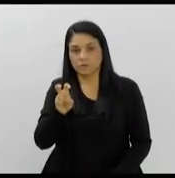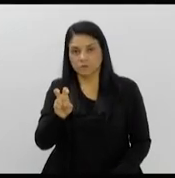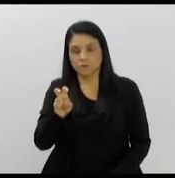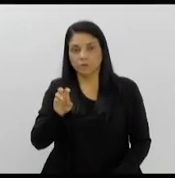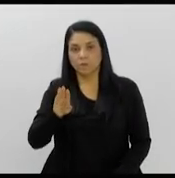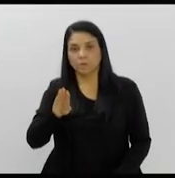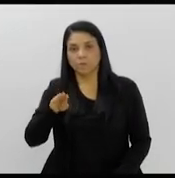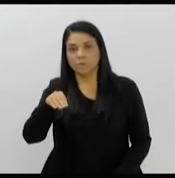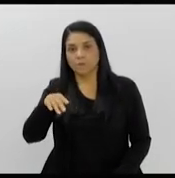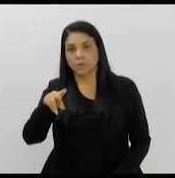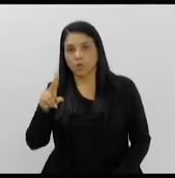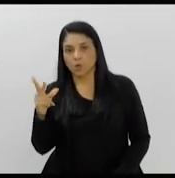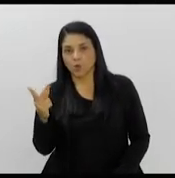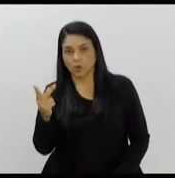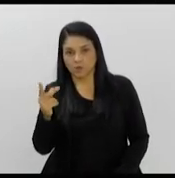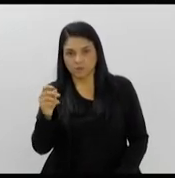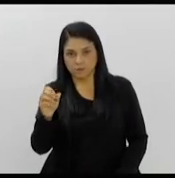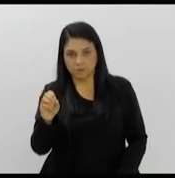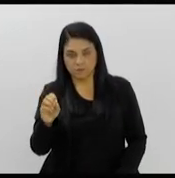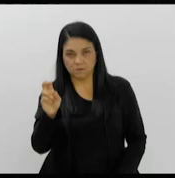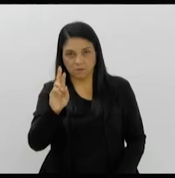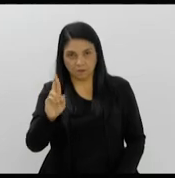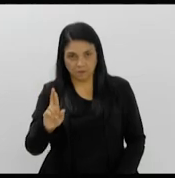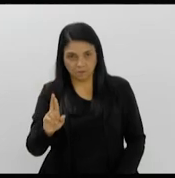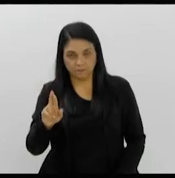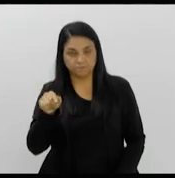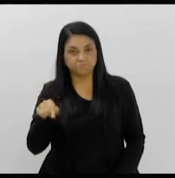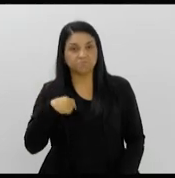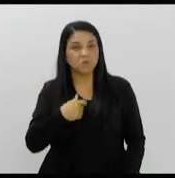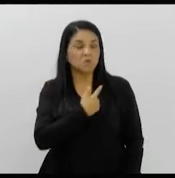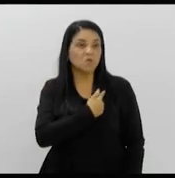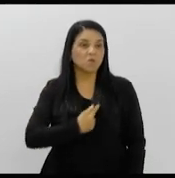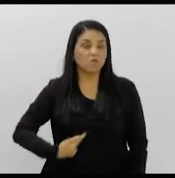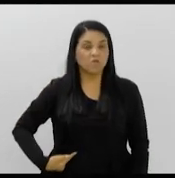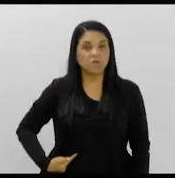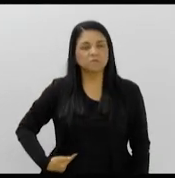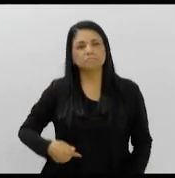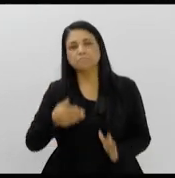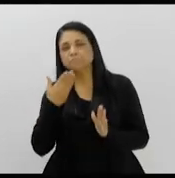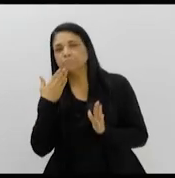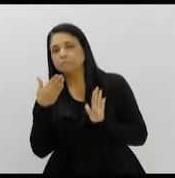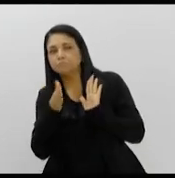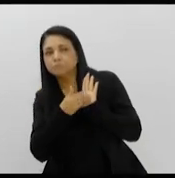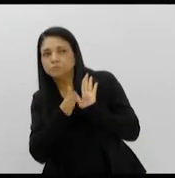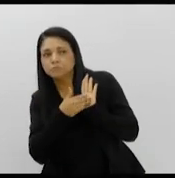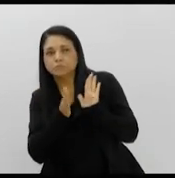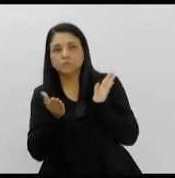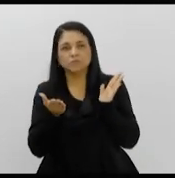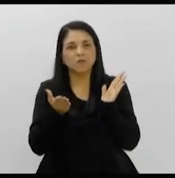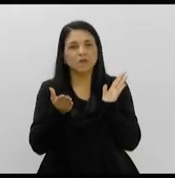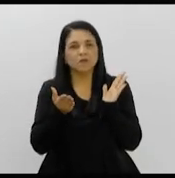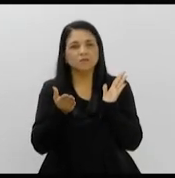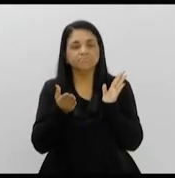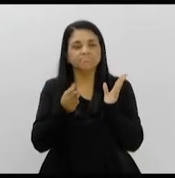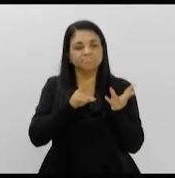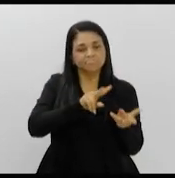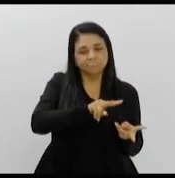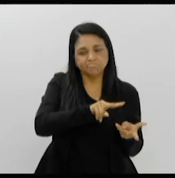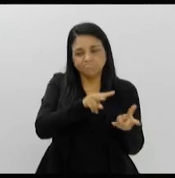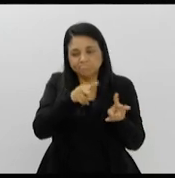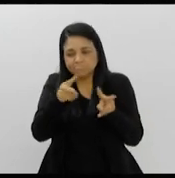pro fundo e o governador tava propondo remanejá-los